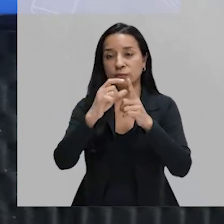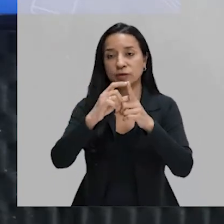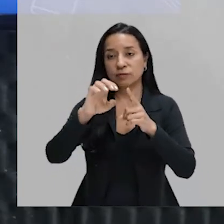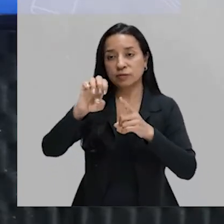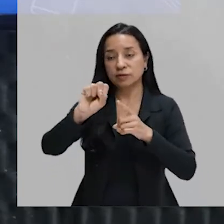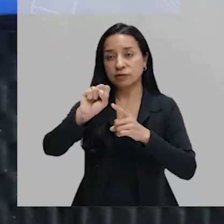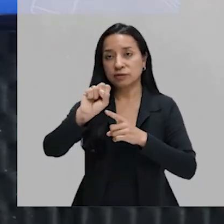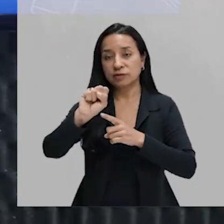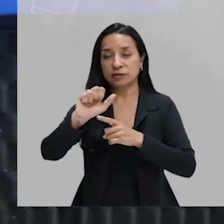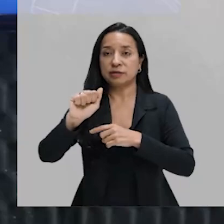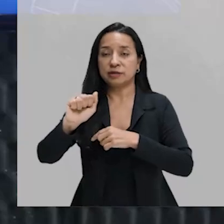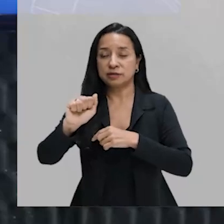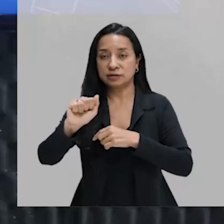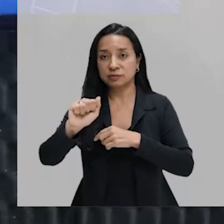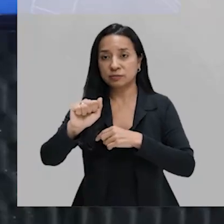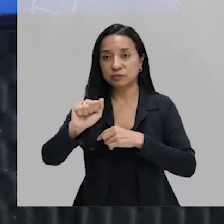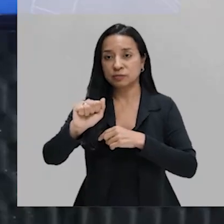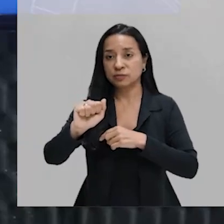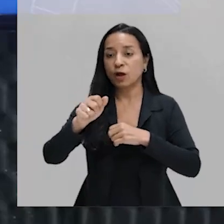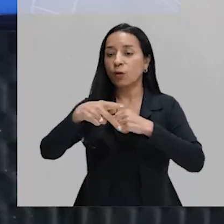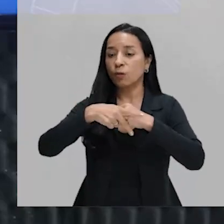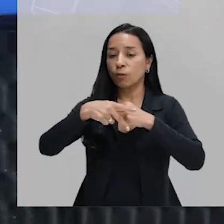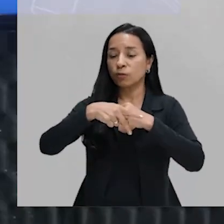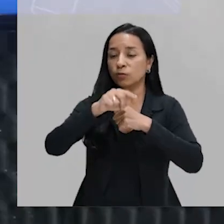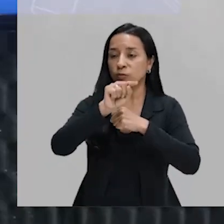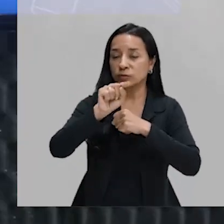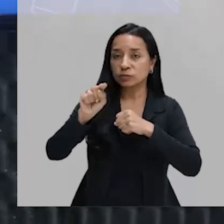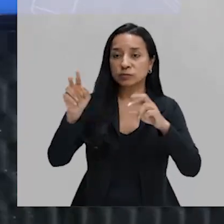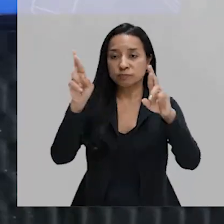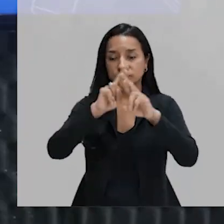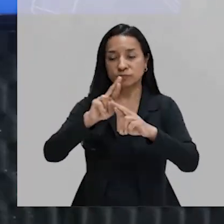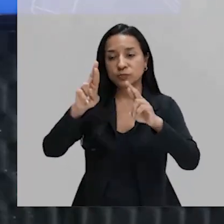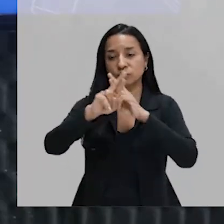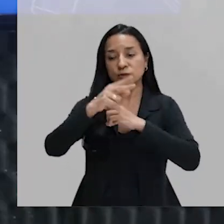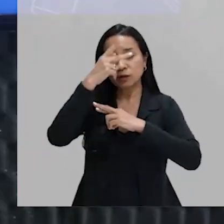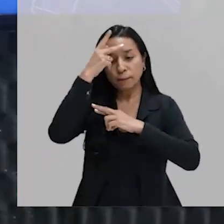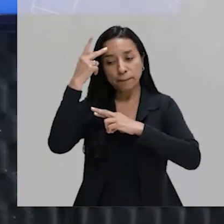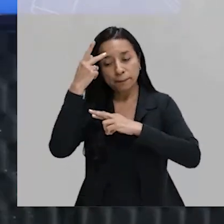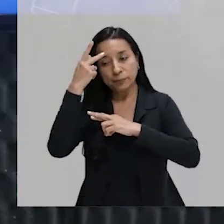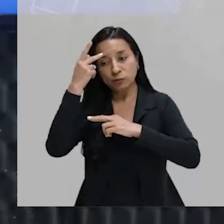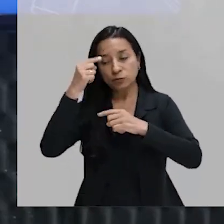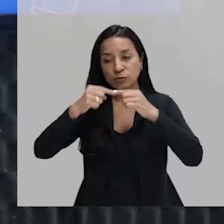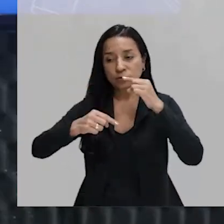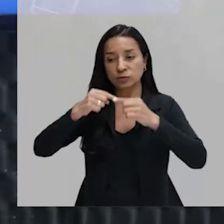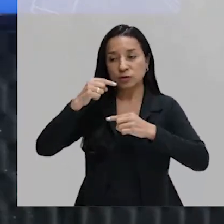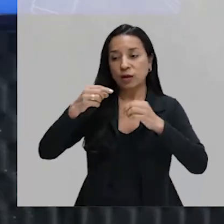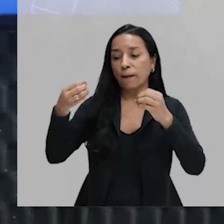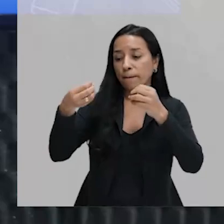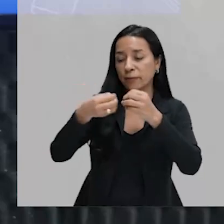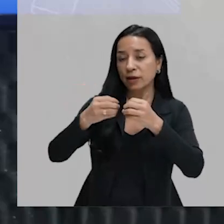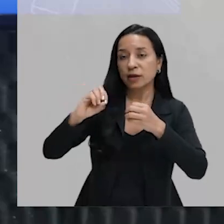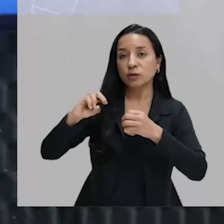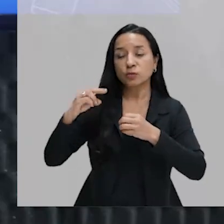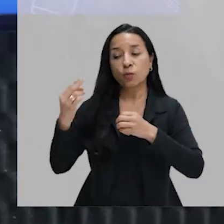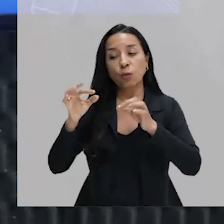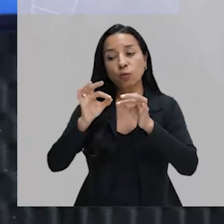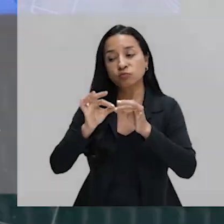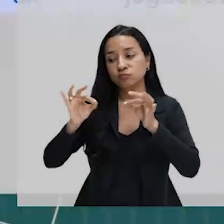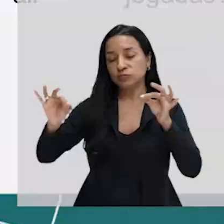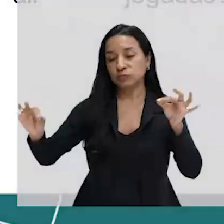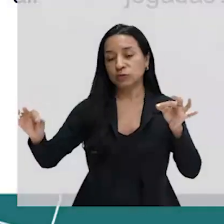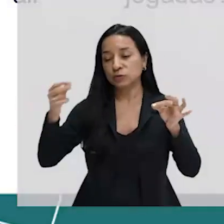pronome demonstrativo que está relacionado aí à pessoa do discurso, se está próximo ou mais distante da pessoa do